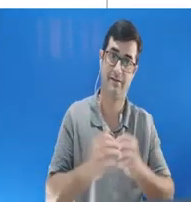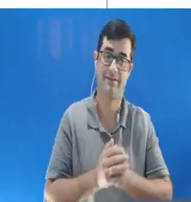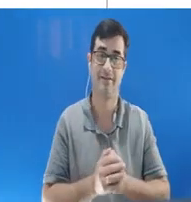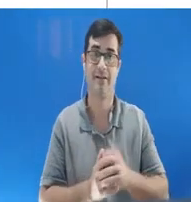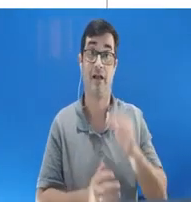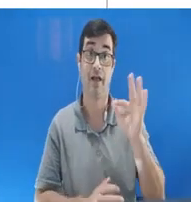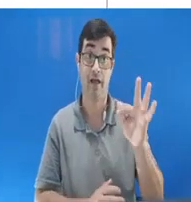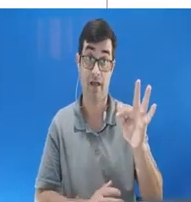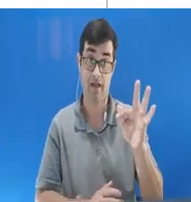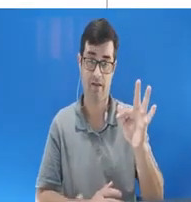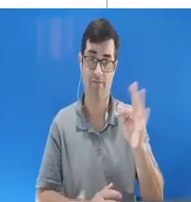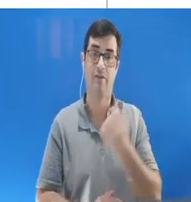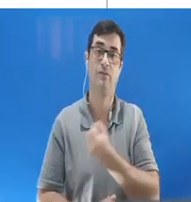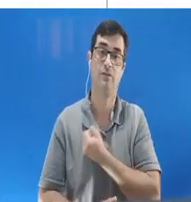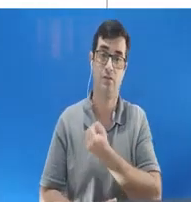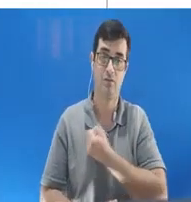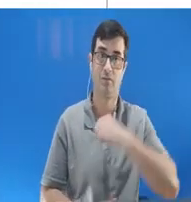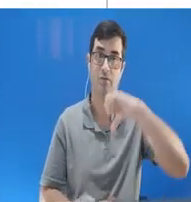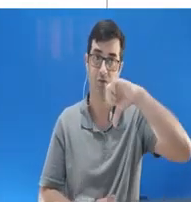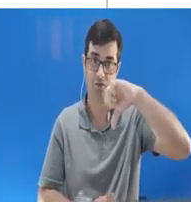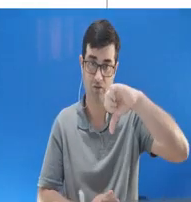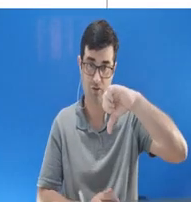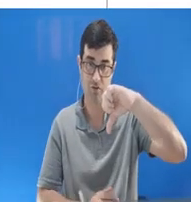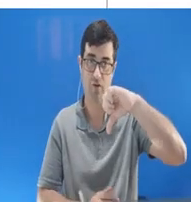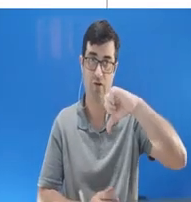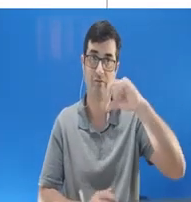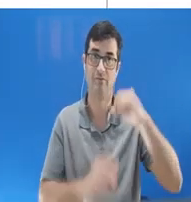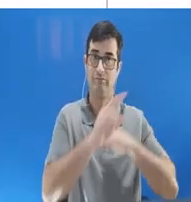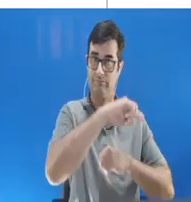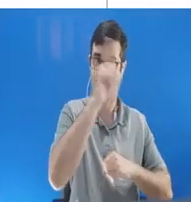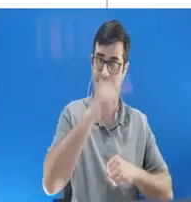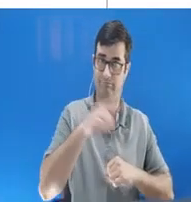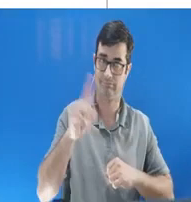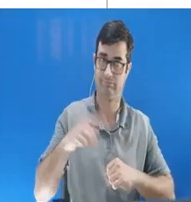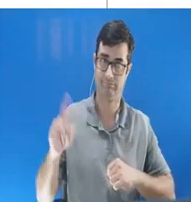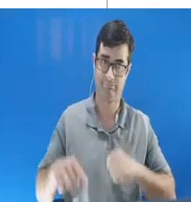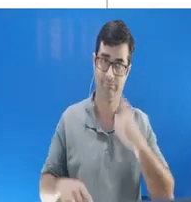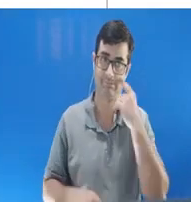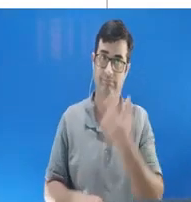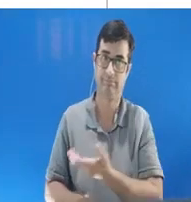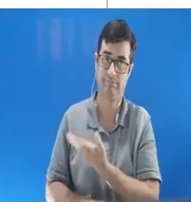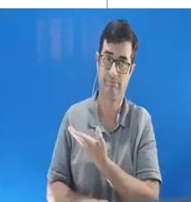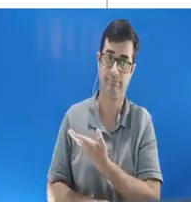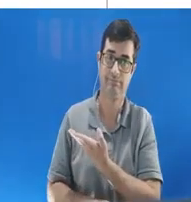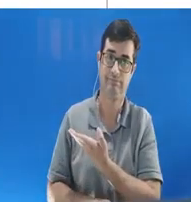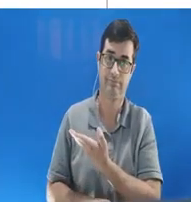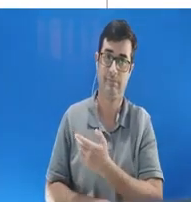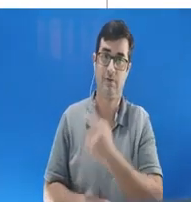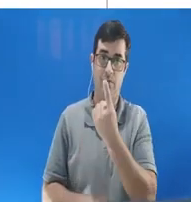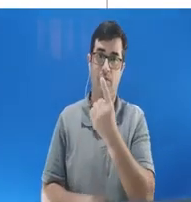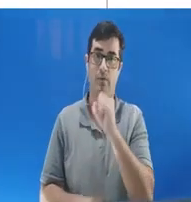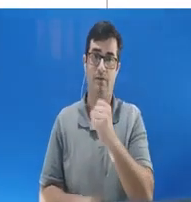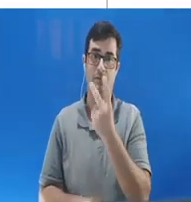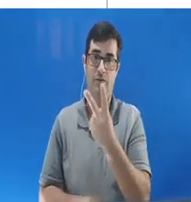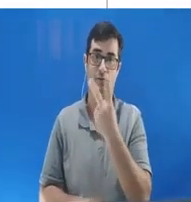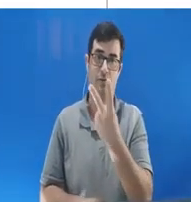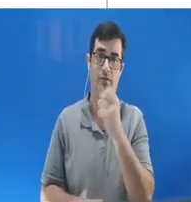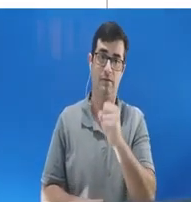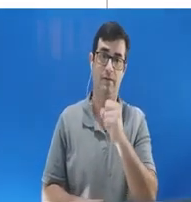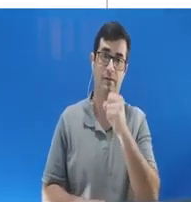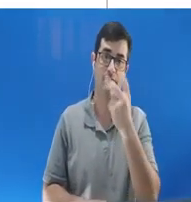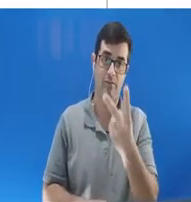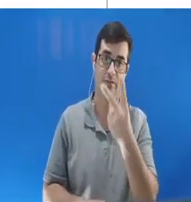O flúor tem número atômico 9, a sua distribuição no estado fundamental é essa daqui, 1s2, 2s2,